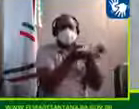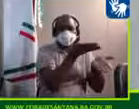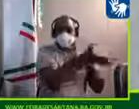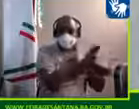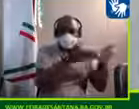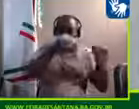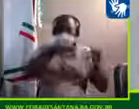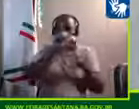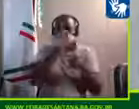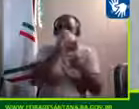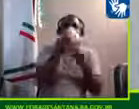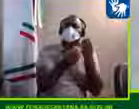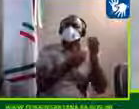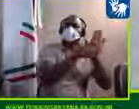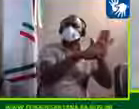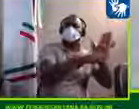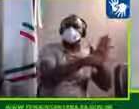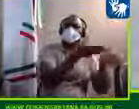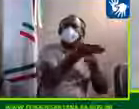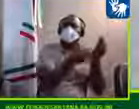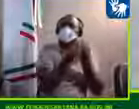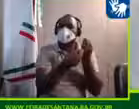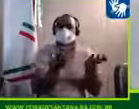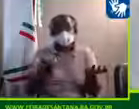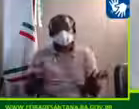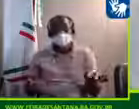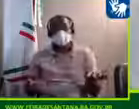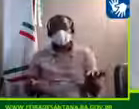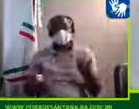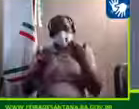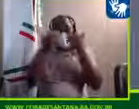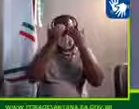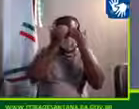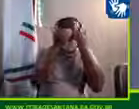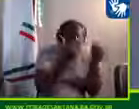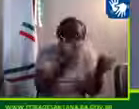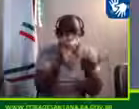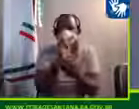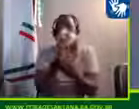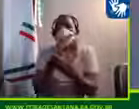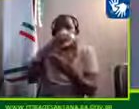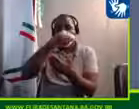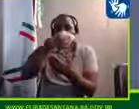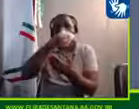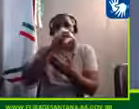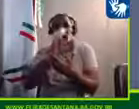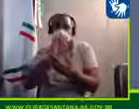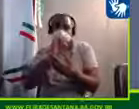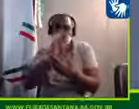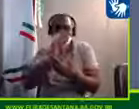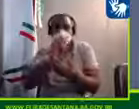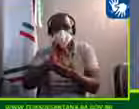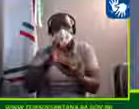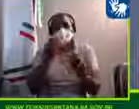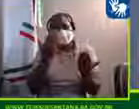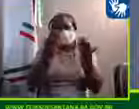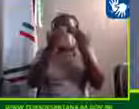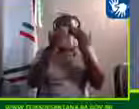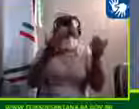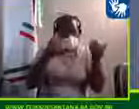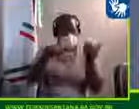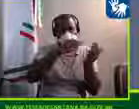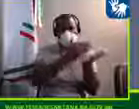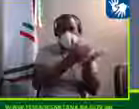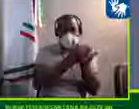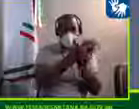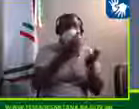na rede de saúde pública de Feira de Santana. Lhe agradeço, Hammurabi, pelos dois questionamentos. Realmente começa hoje, somente que